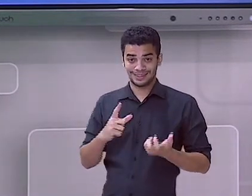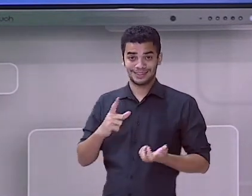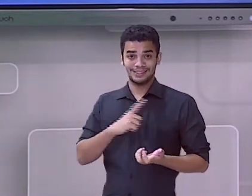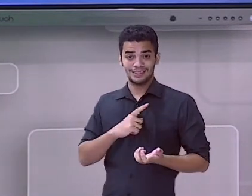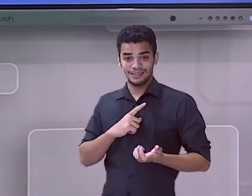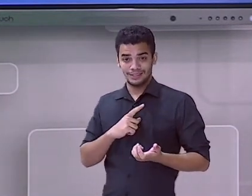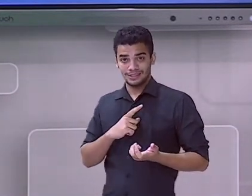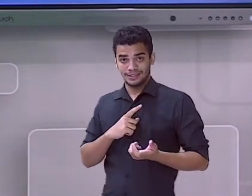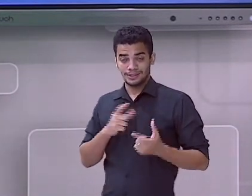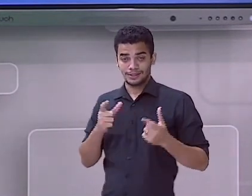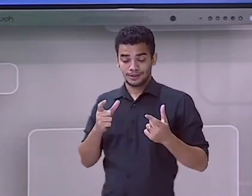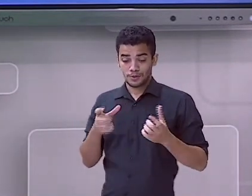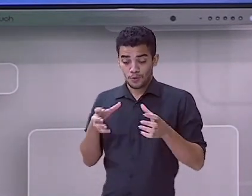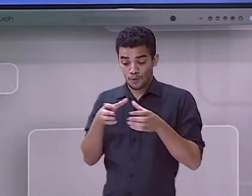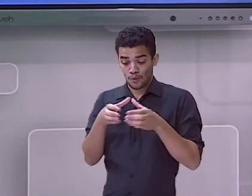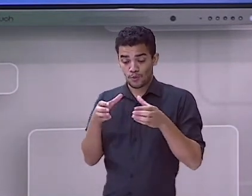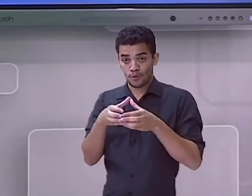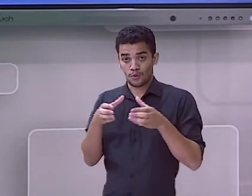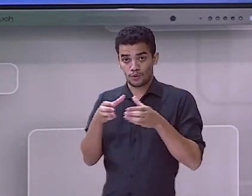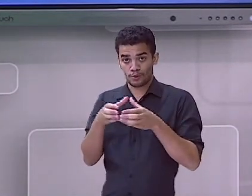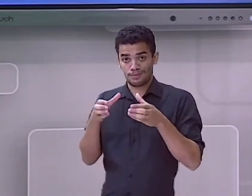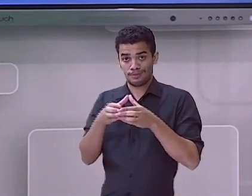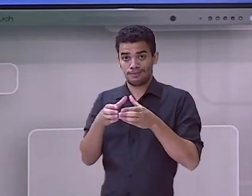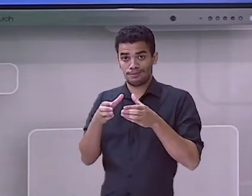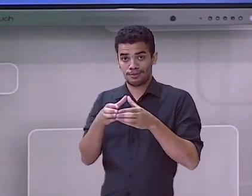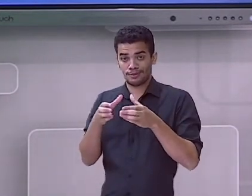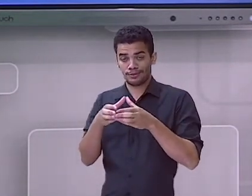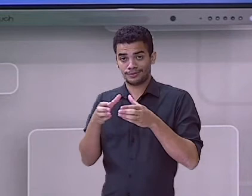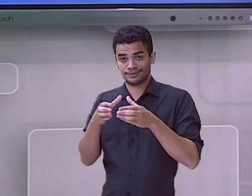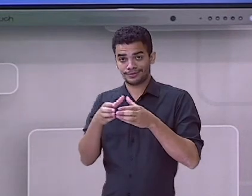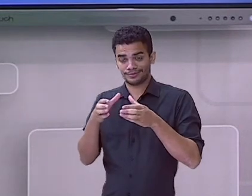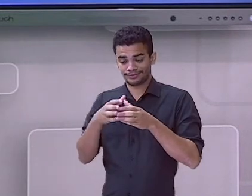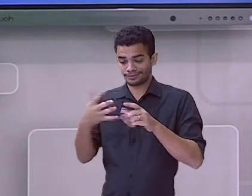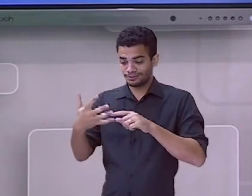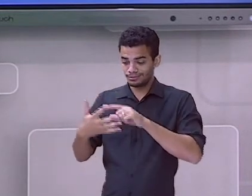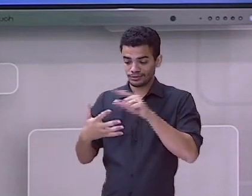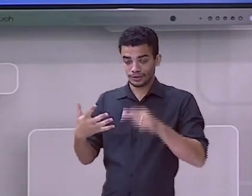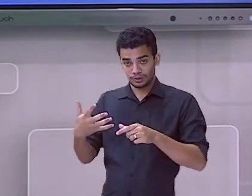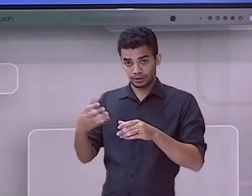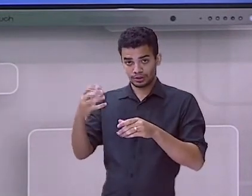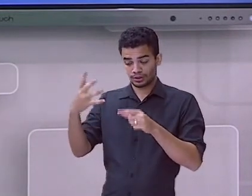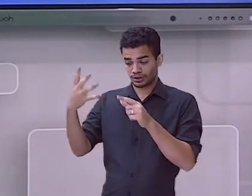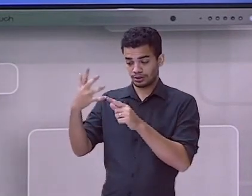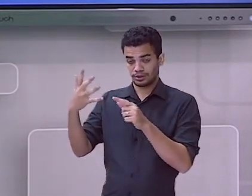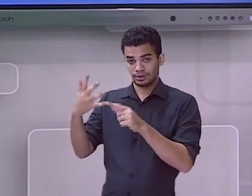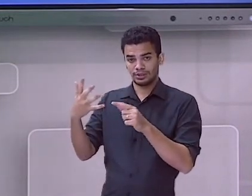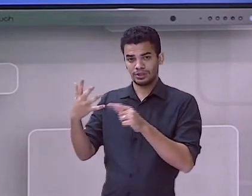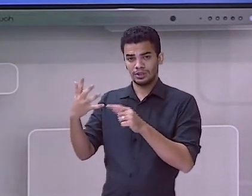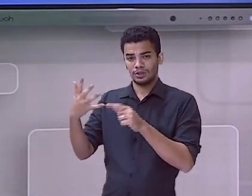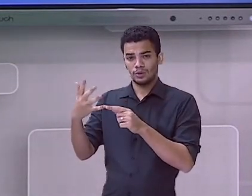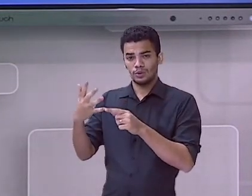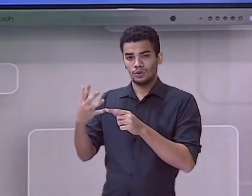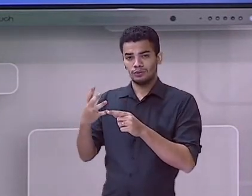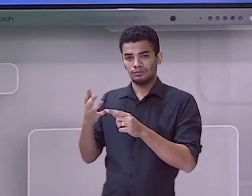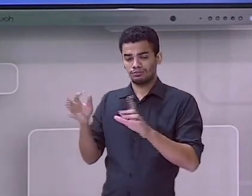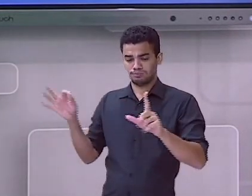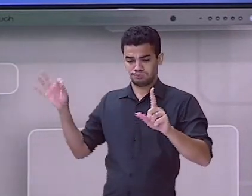o maior grupo de classe dentro destes seres, que são os insetos.